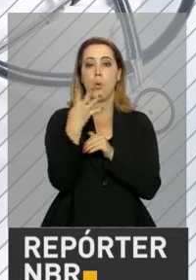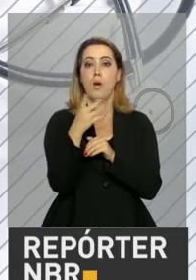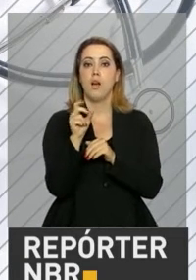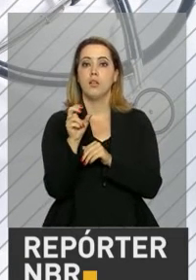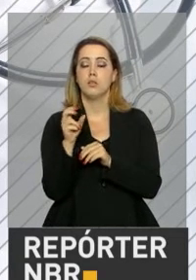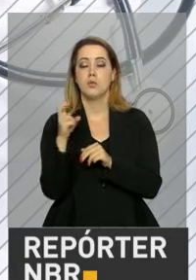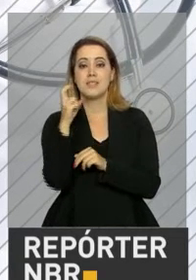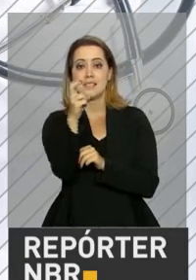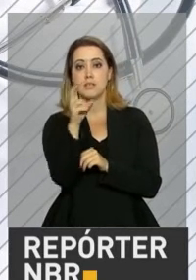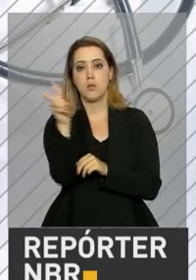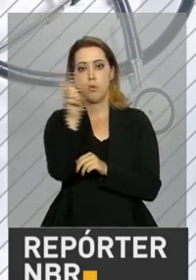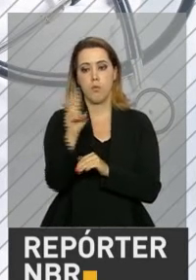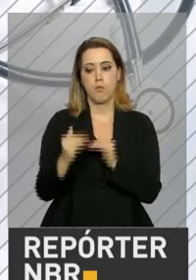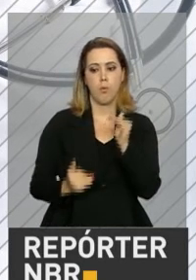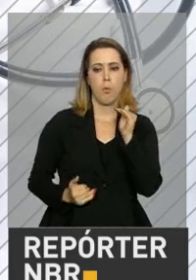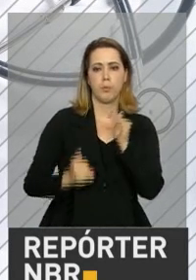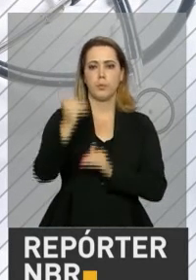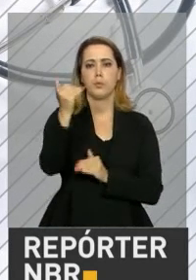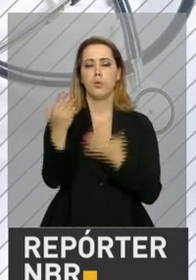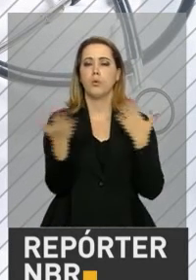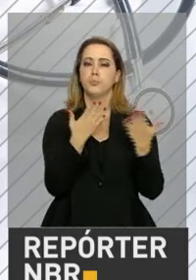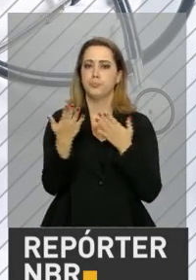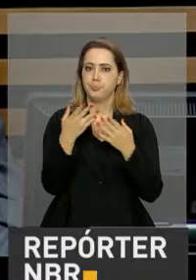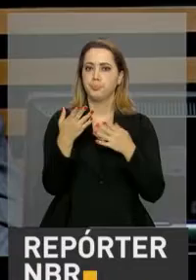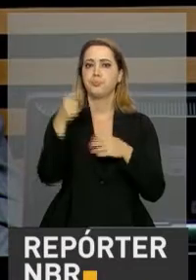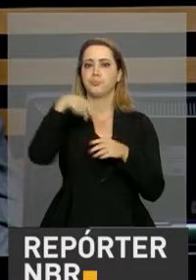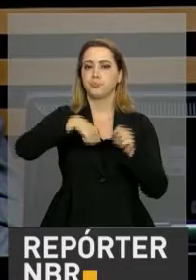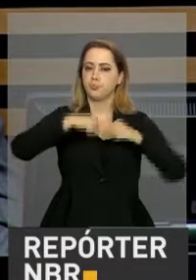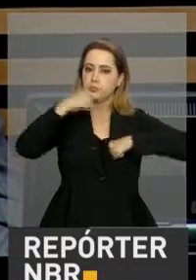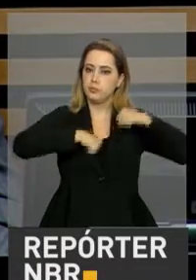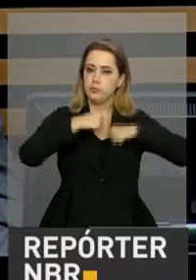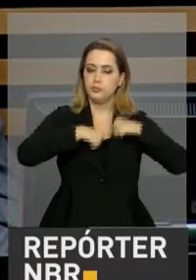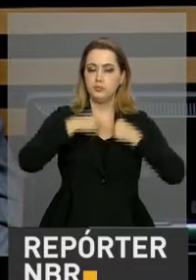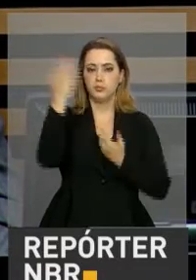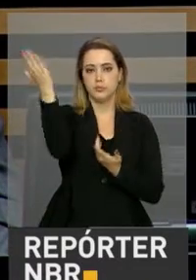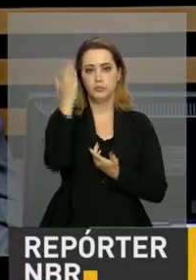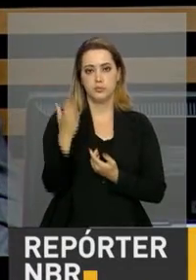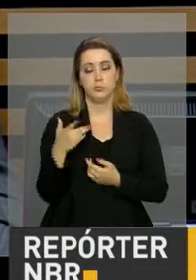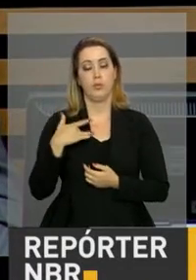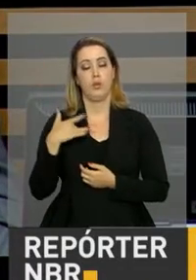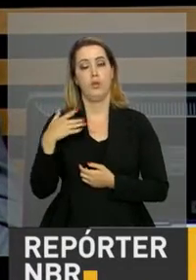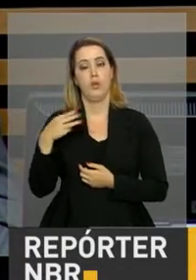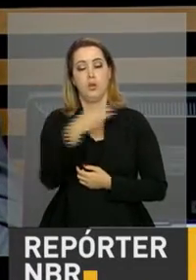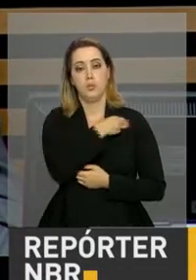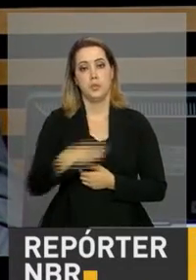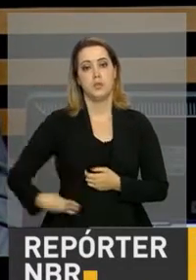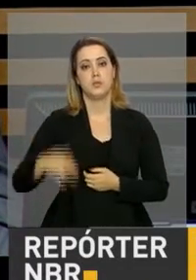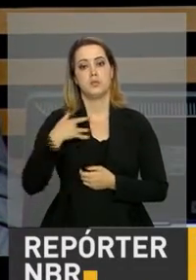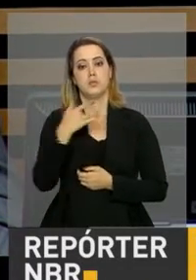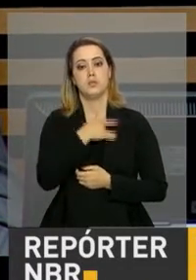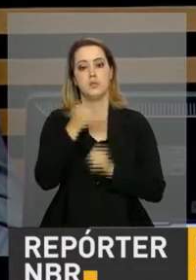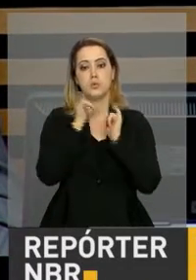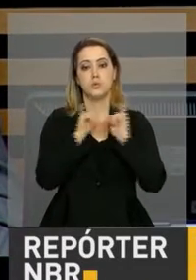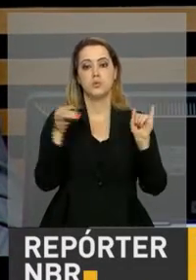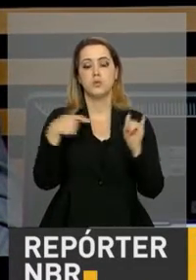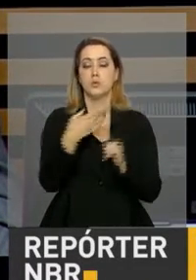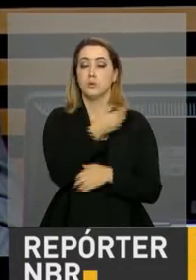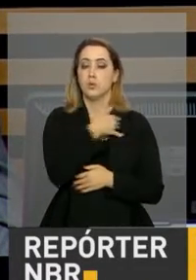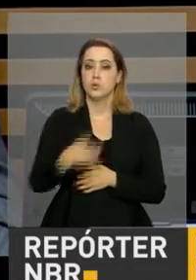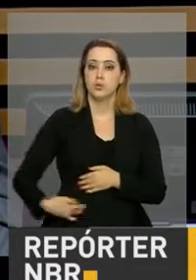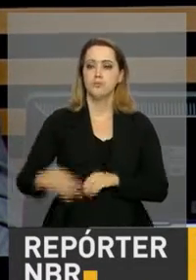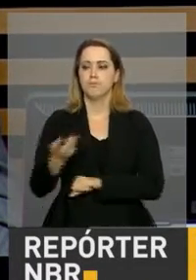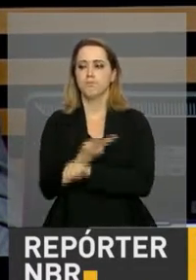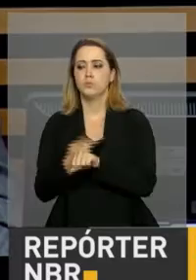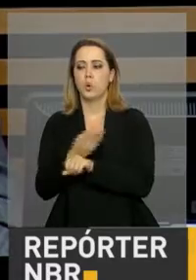vezes mais caros que os do fornecedor nacional o ministro da saúde ricardo barros disse que o governo trabalha em busca